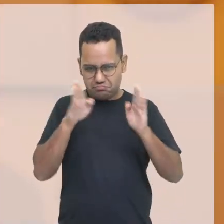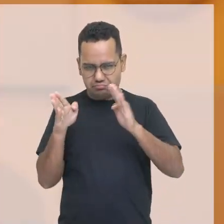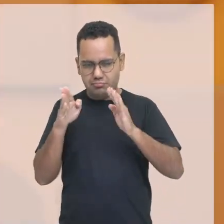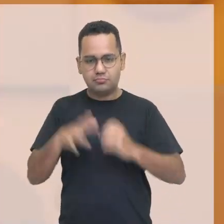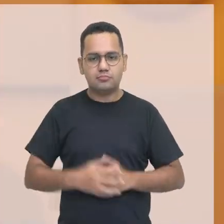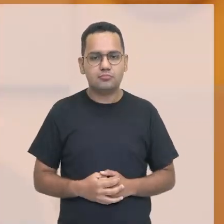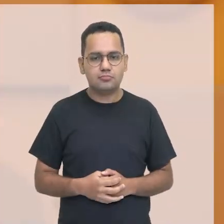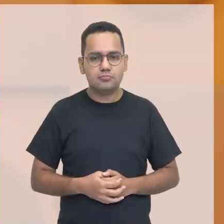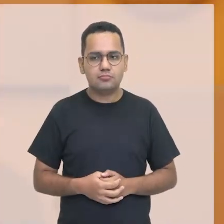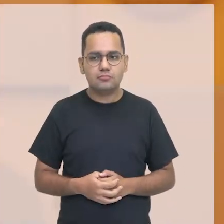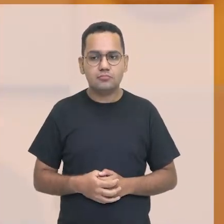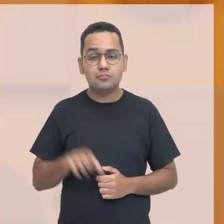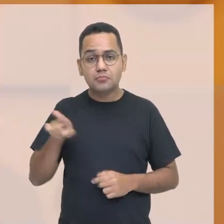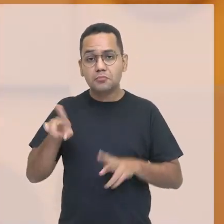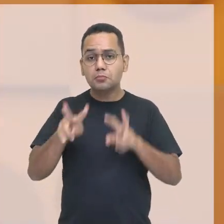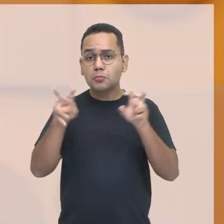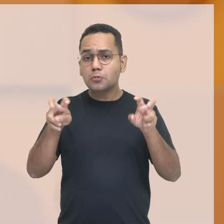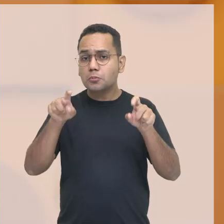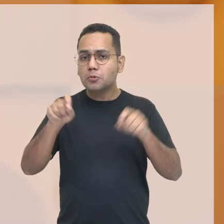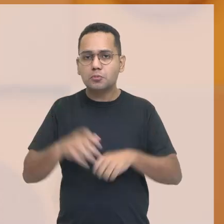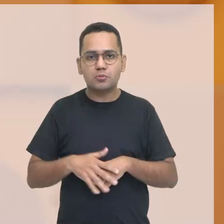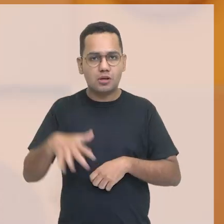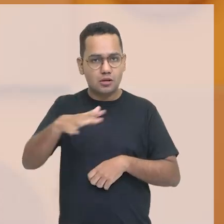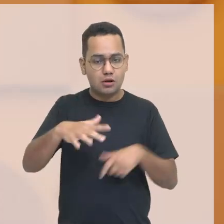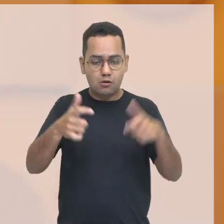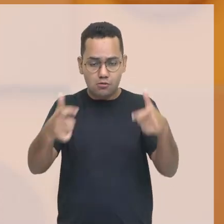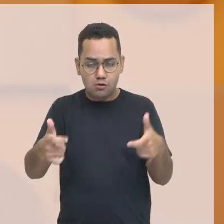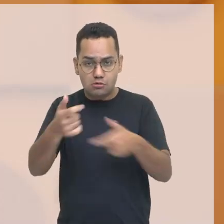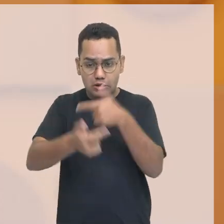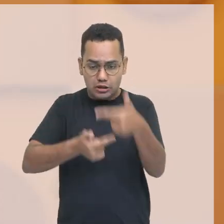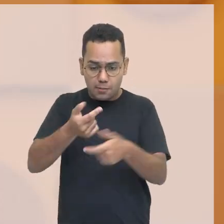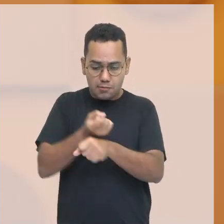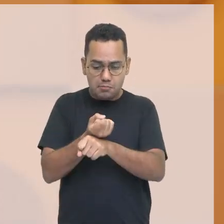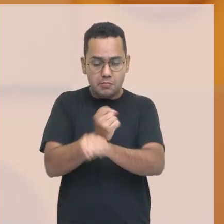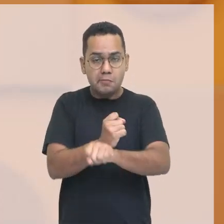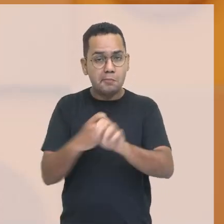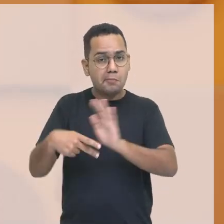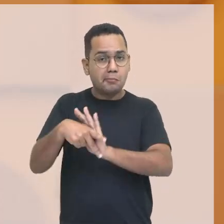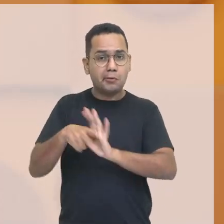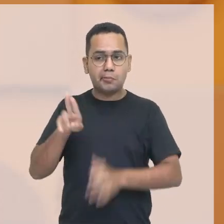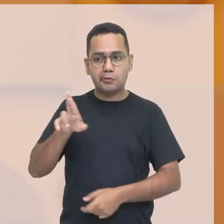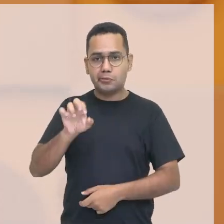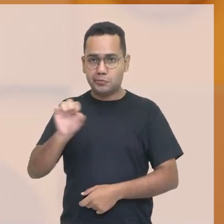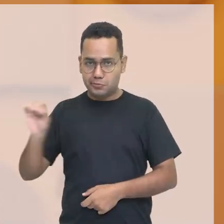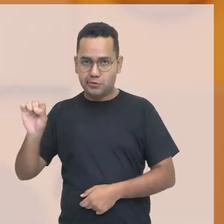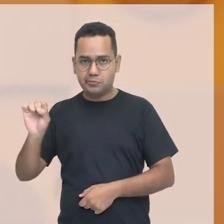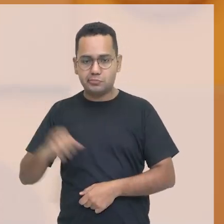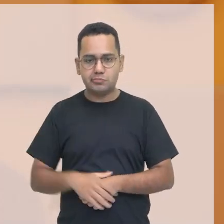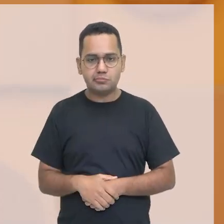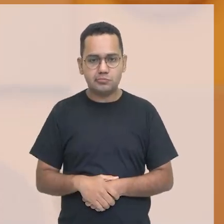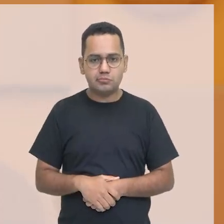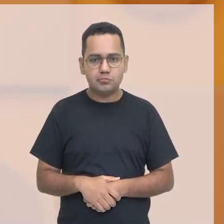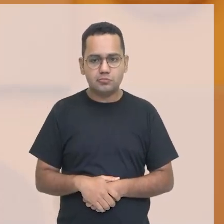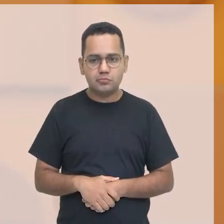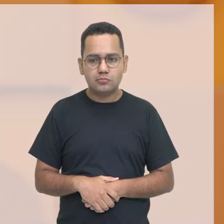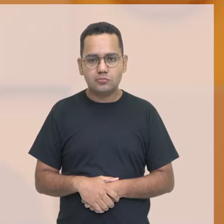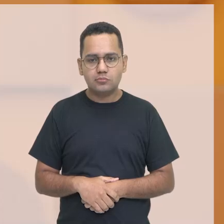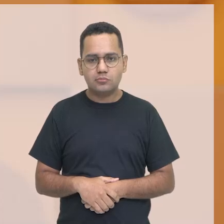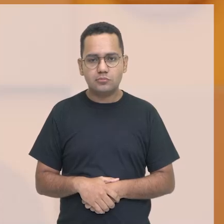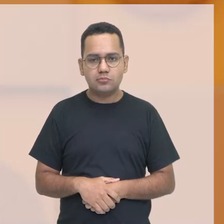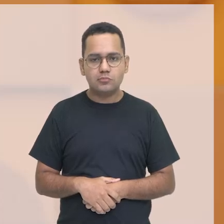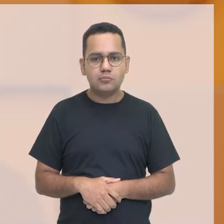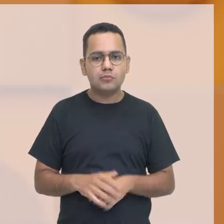assistir, ele faz referência a um campo de trabalho soviético, que eram conhecidos como gulags, que também é um